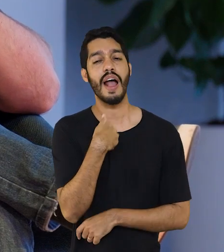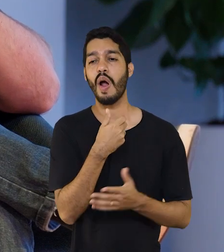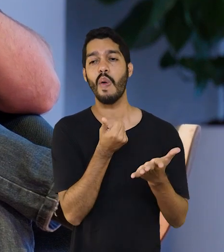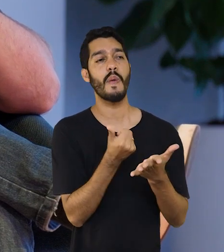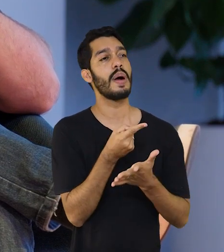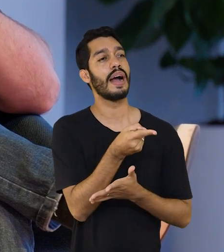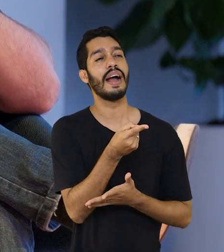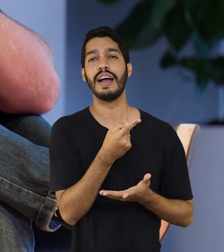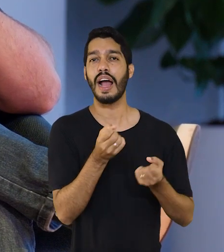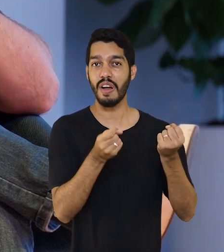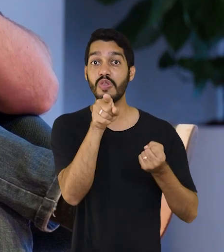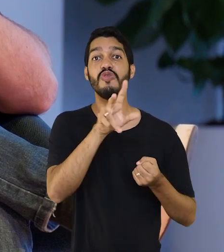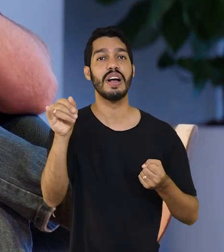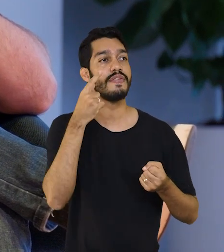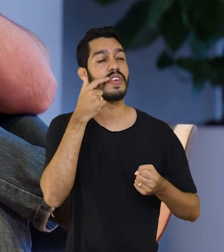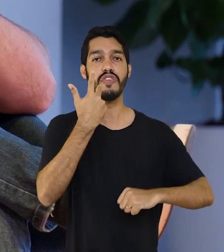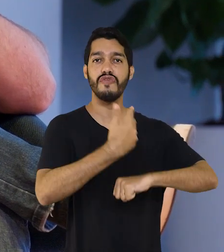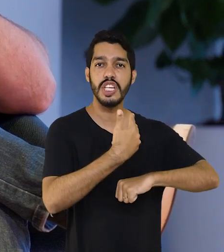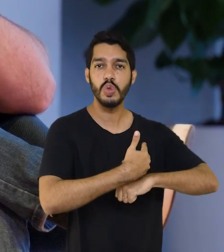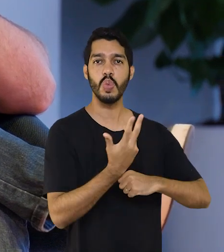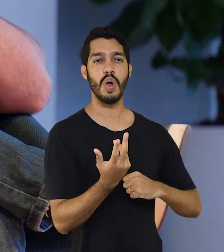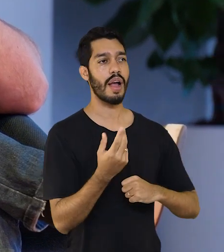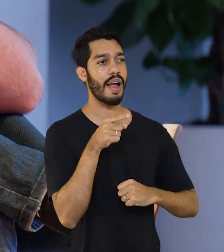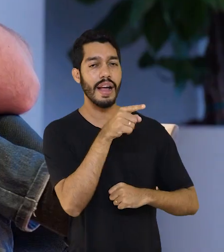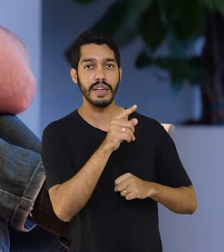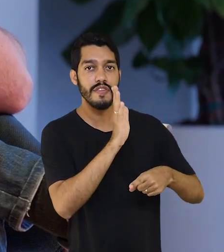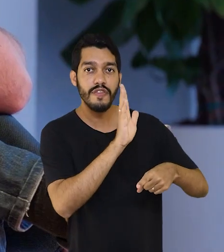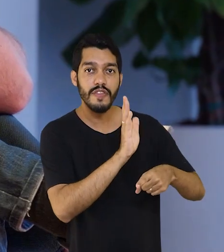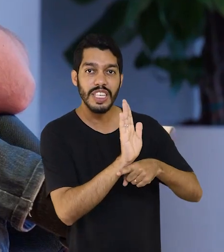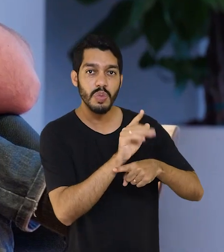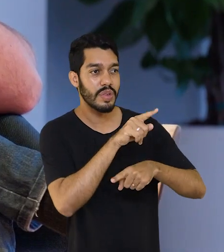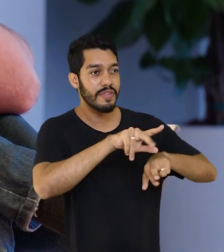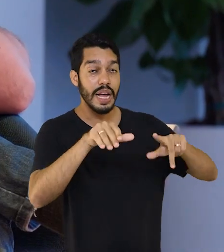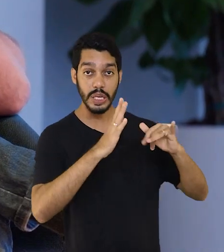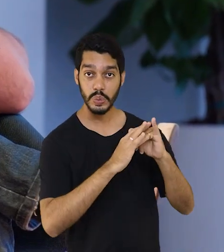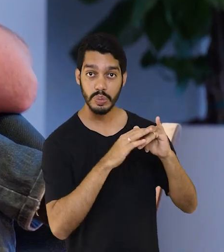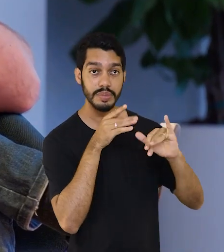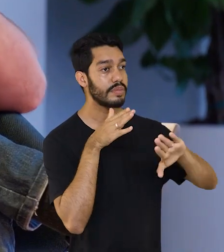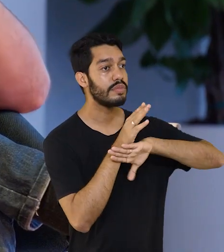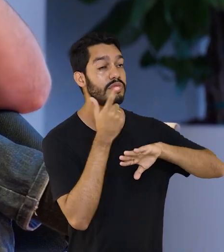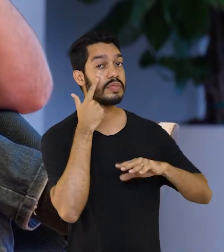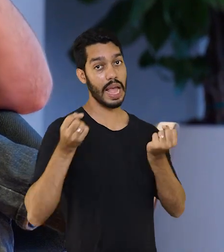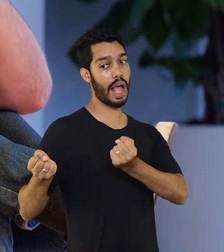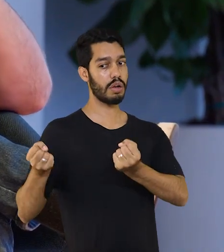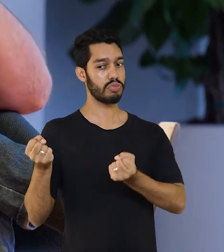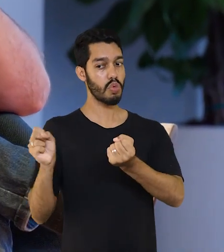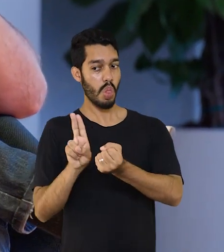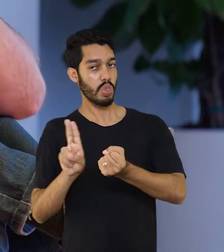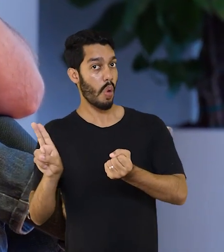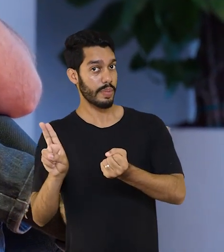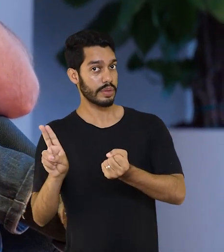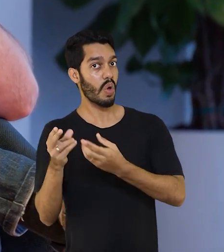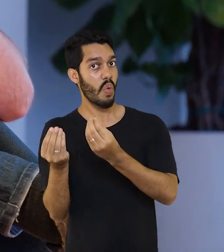está namorando com essa ideia? Vai assistir uns vídeos na internet, né? Assim, você vai assim, cara, pô, aquele tracker lá, será que é bom? O que você vai